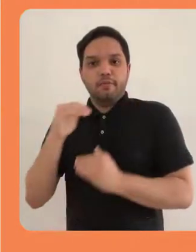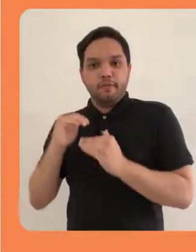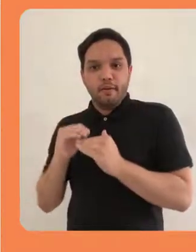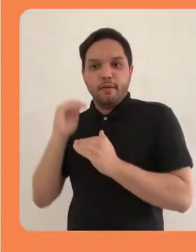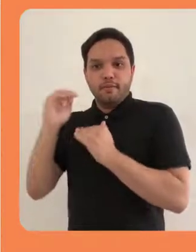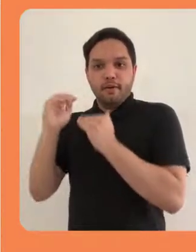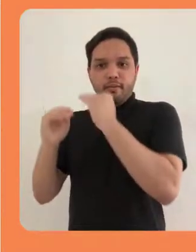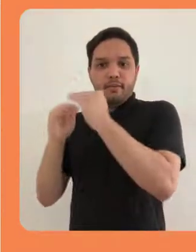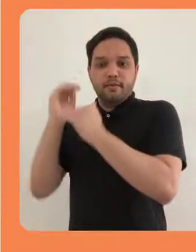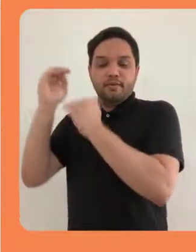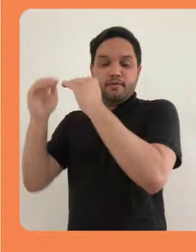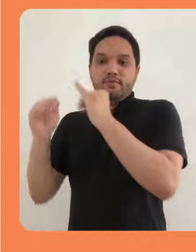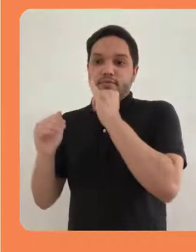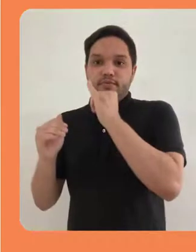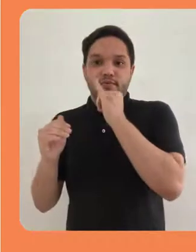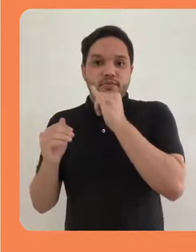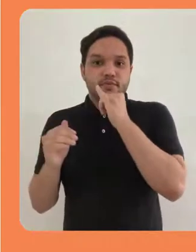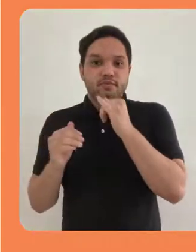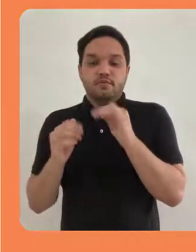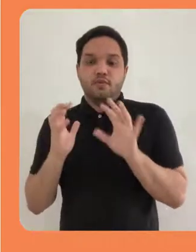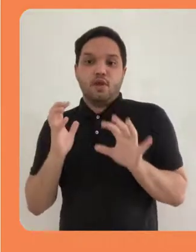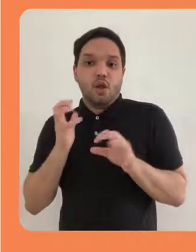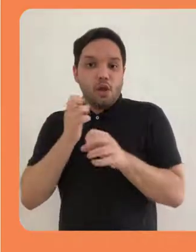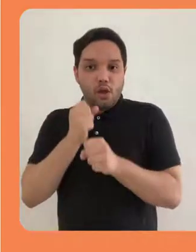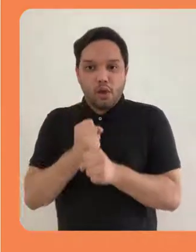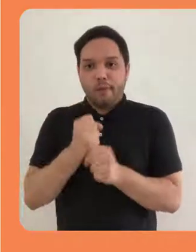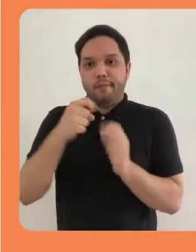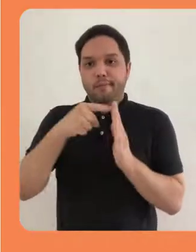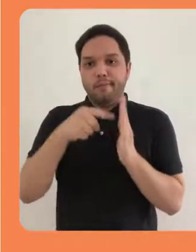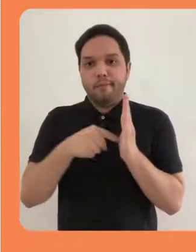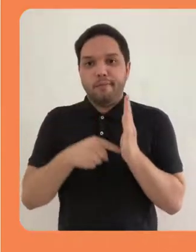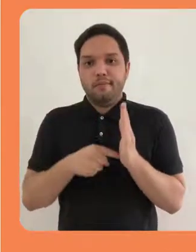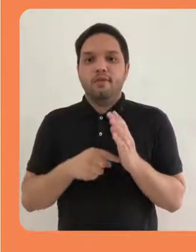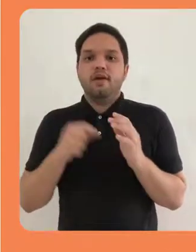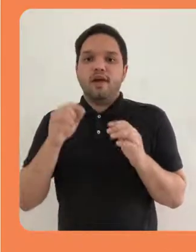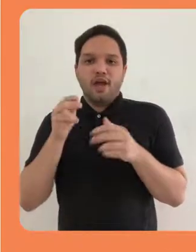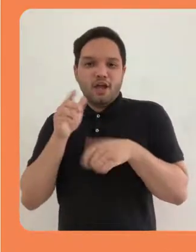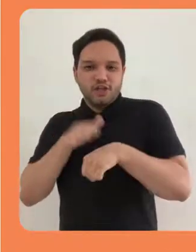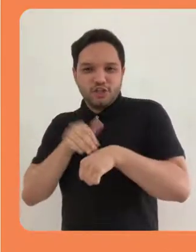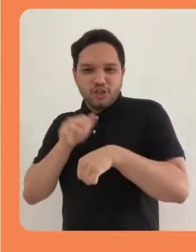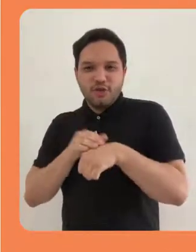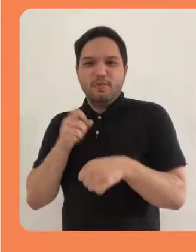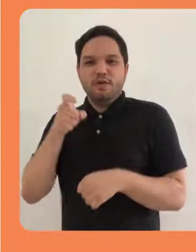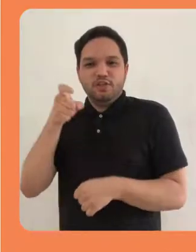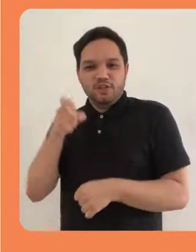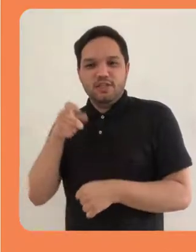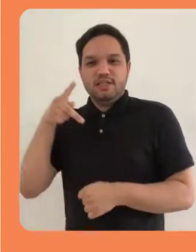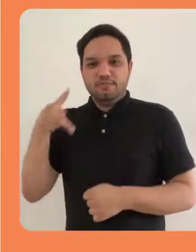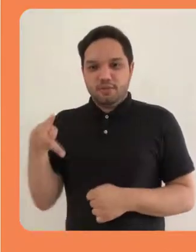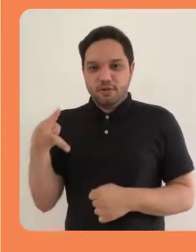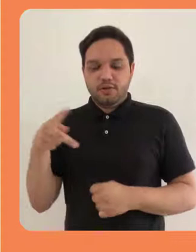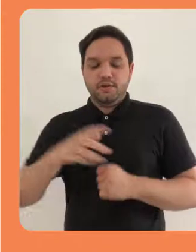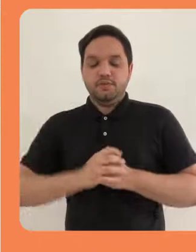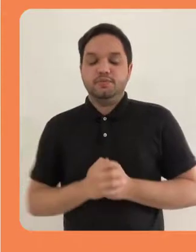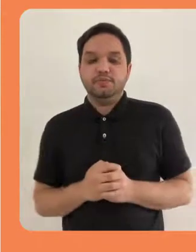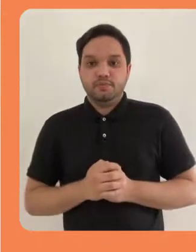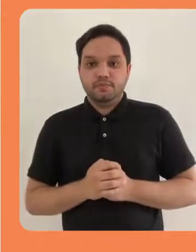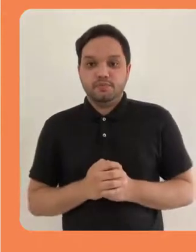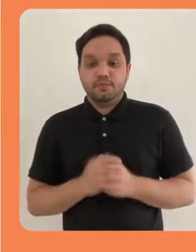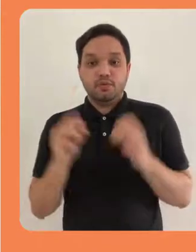pode utilizar É para subir de nível cada aluno né vai subir de nível quando ele